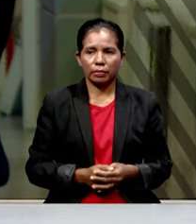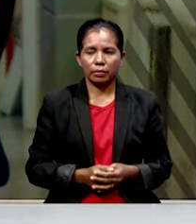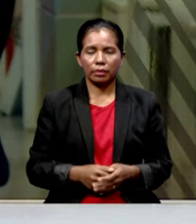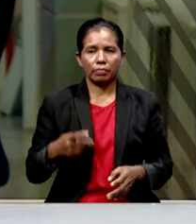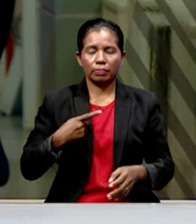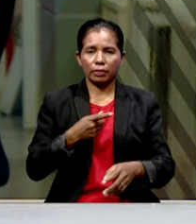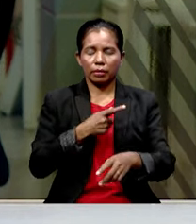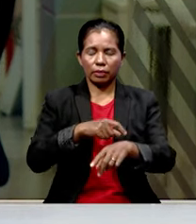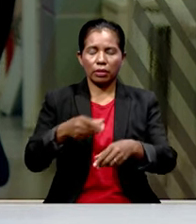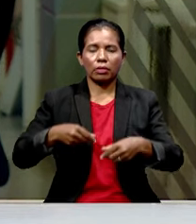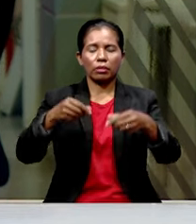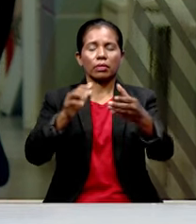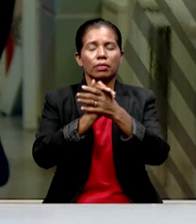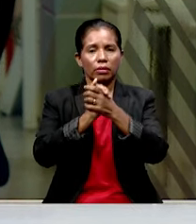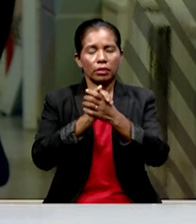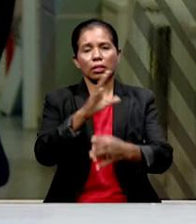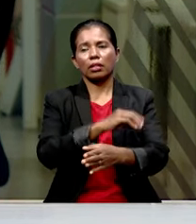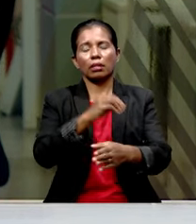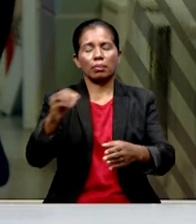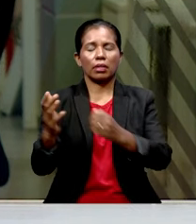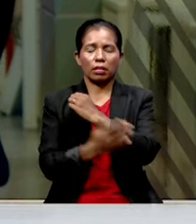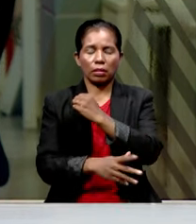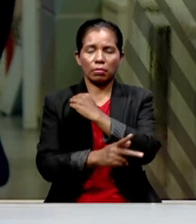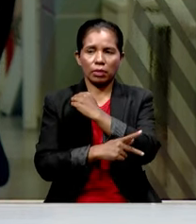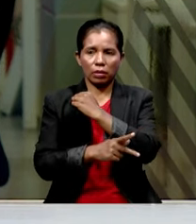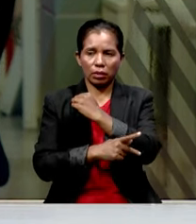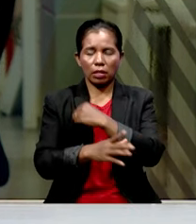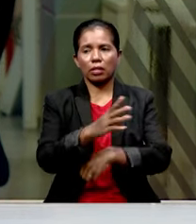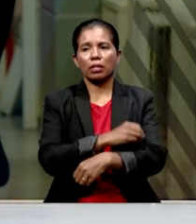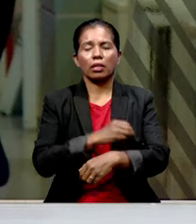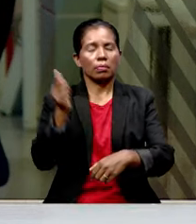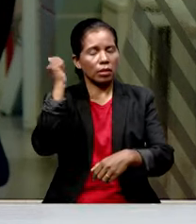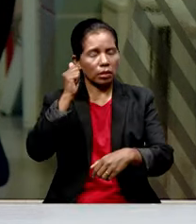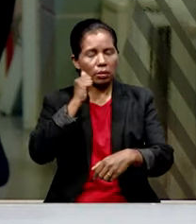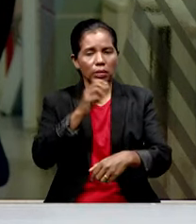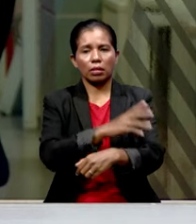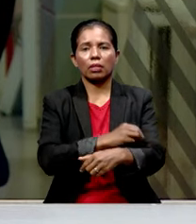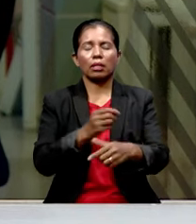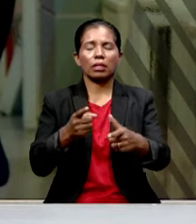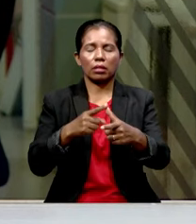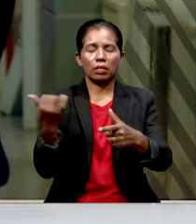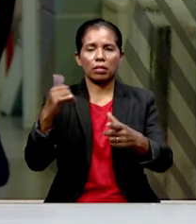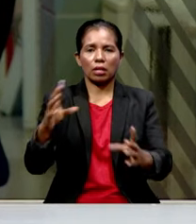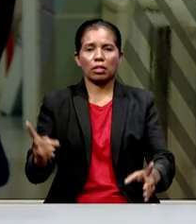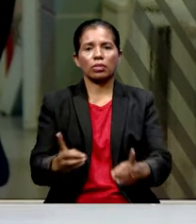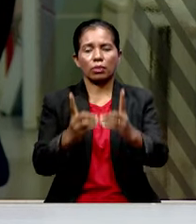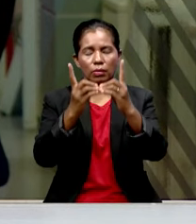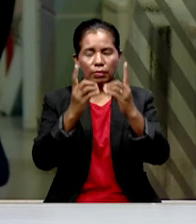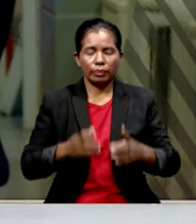Parlamento Nacional manifesta solidariedade para Portugal, o Sudeste Asiático, para incêndio boto na Bessira em frente a ela.